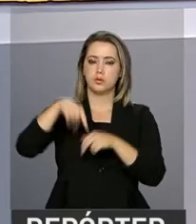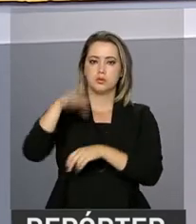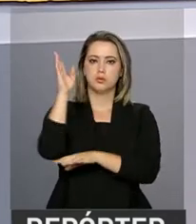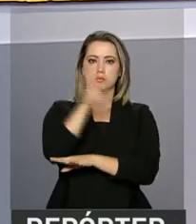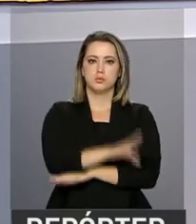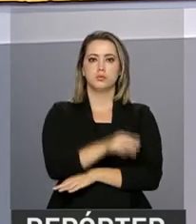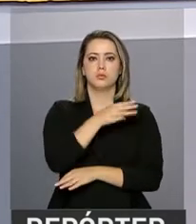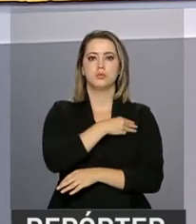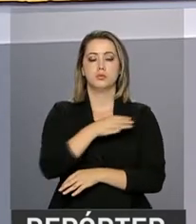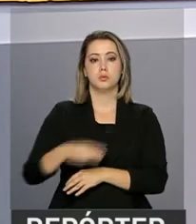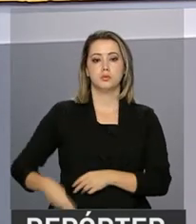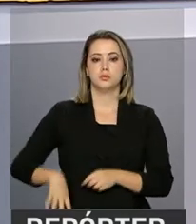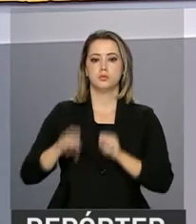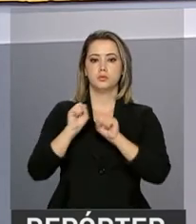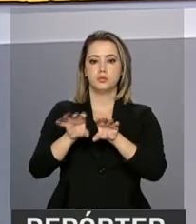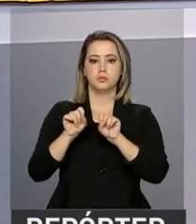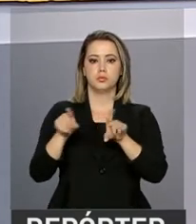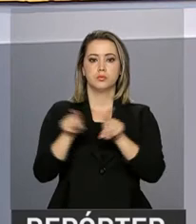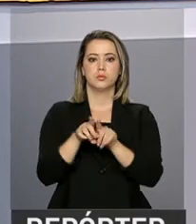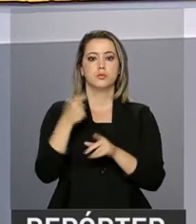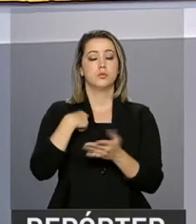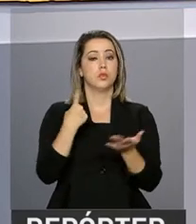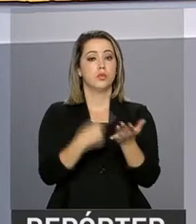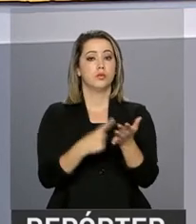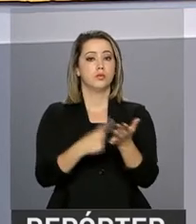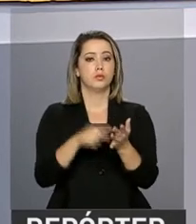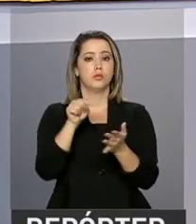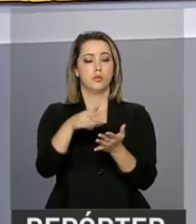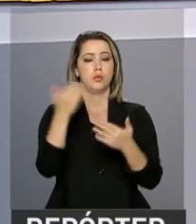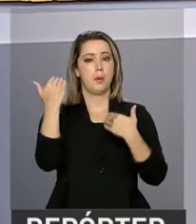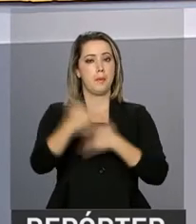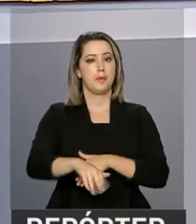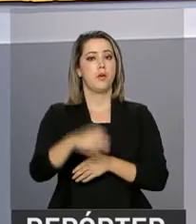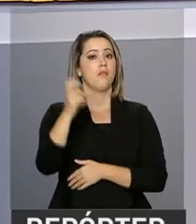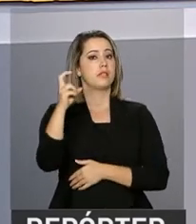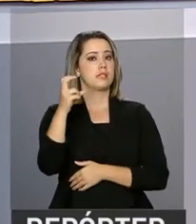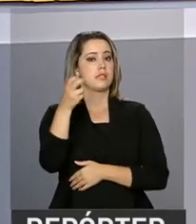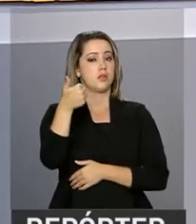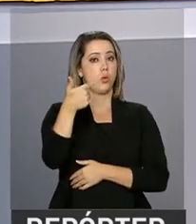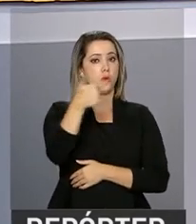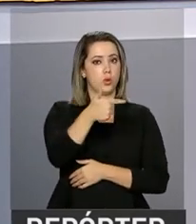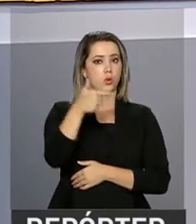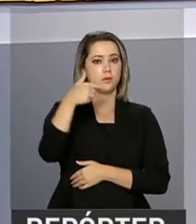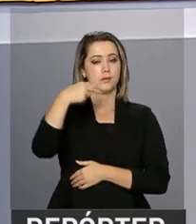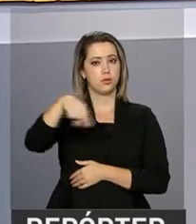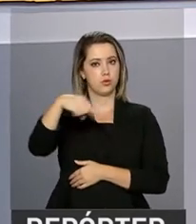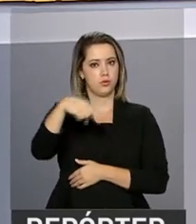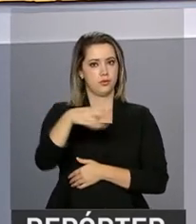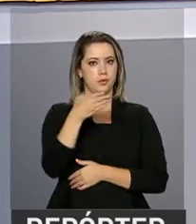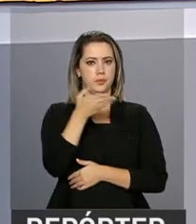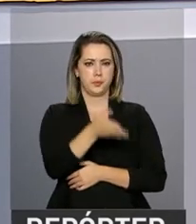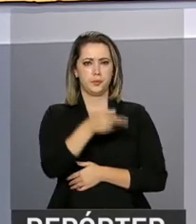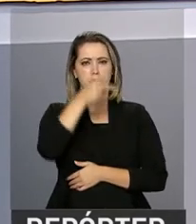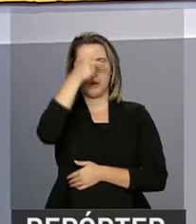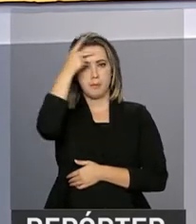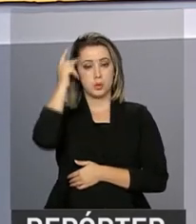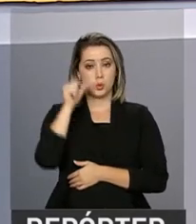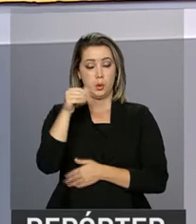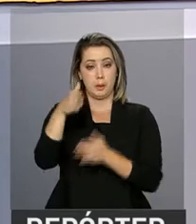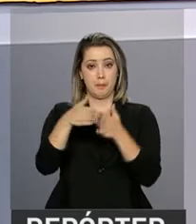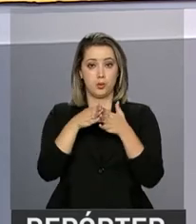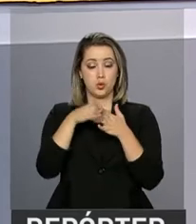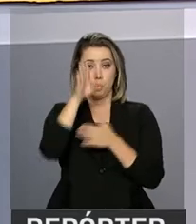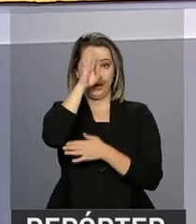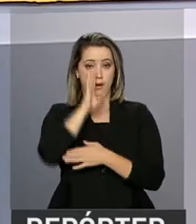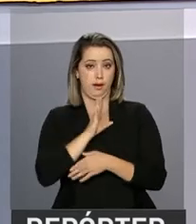tarde pelo ministério da educação que confirmou a aplicação das provas nos dias 5 e 12 de novembro quem solicitou a